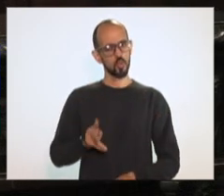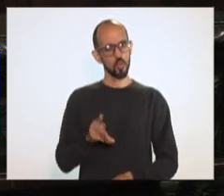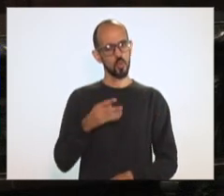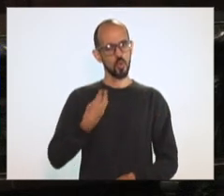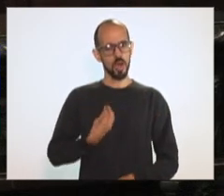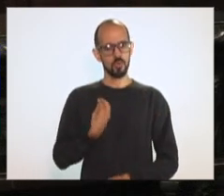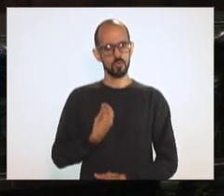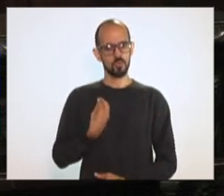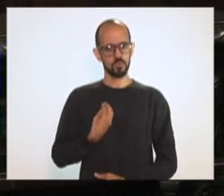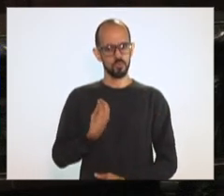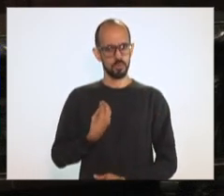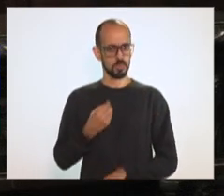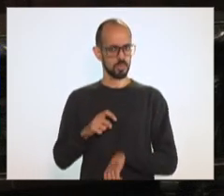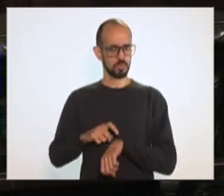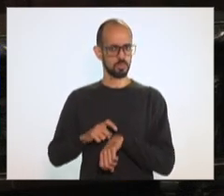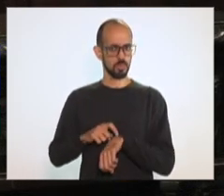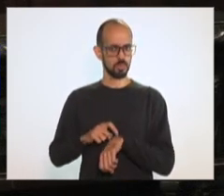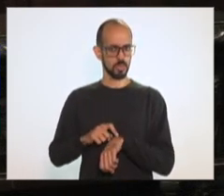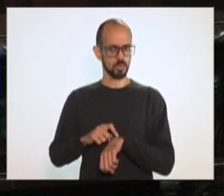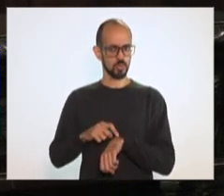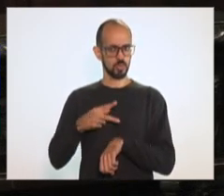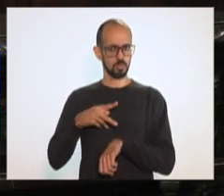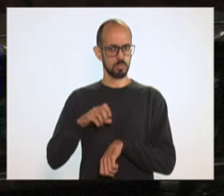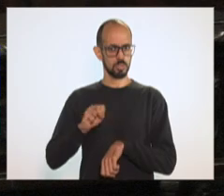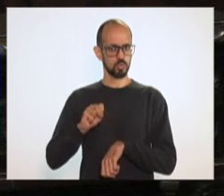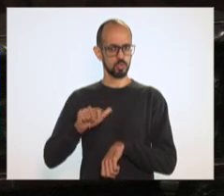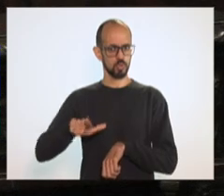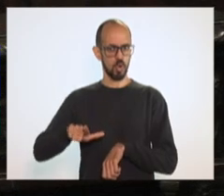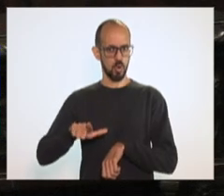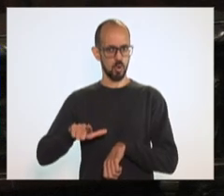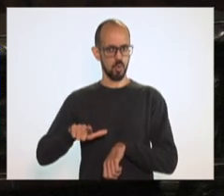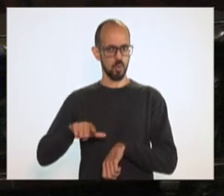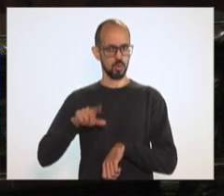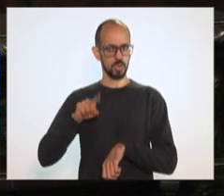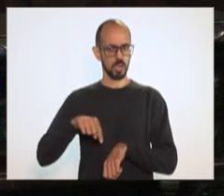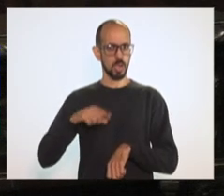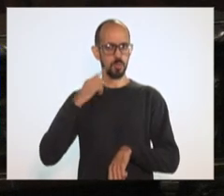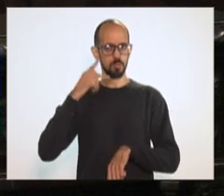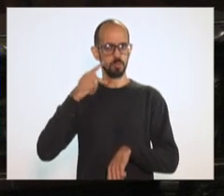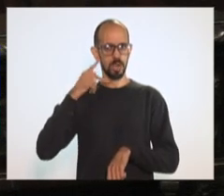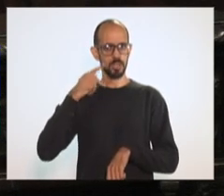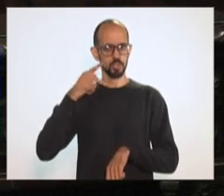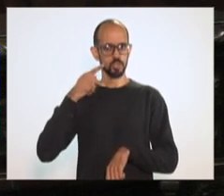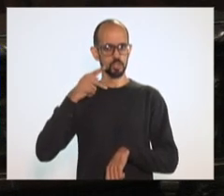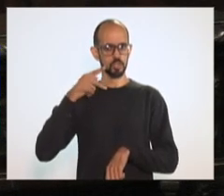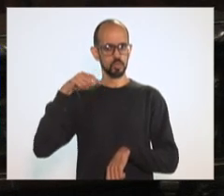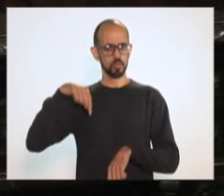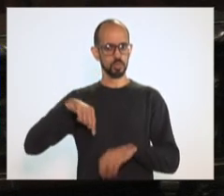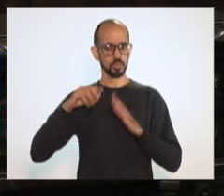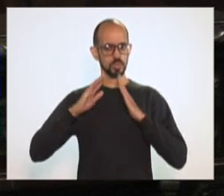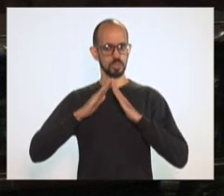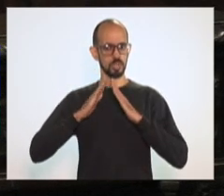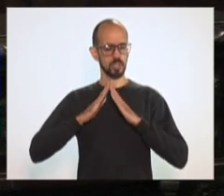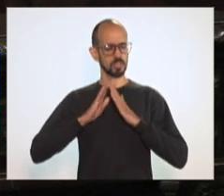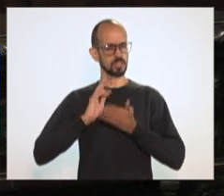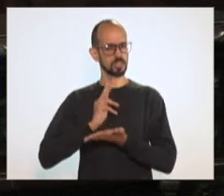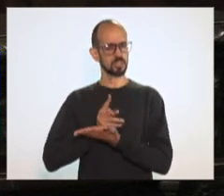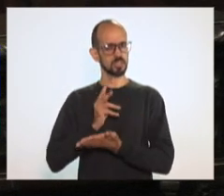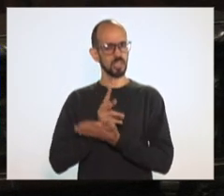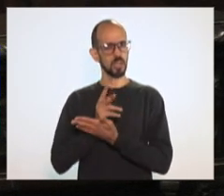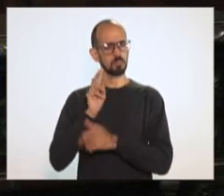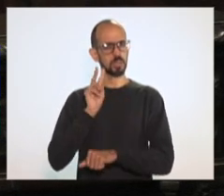humanidade nesse momento. O PSOL, partido que sou líder nessa casa, sempre defendeu a vacina,